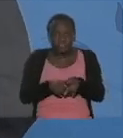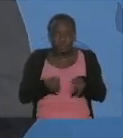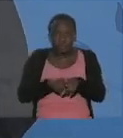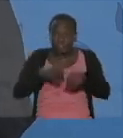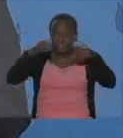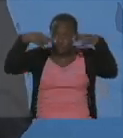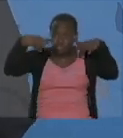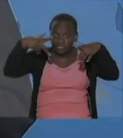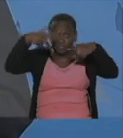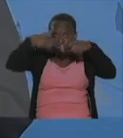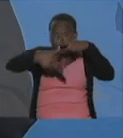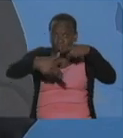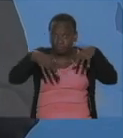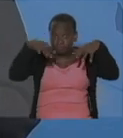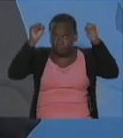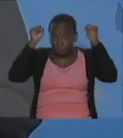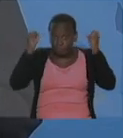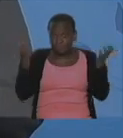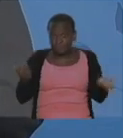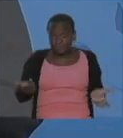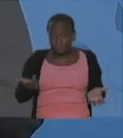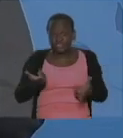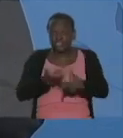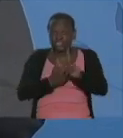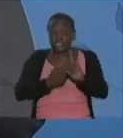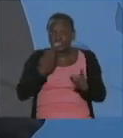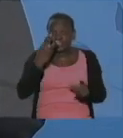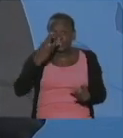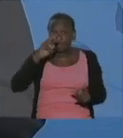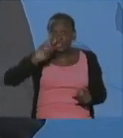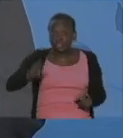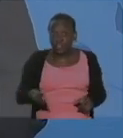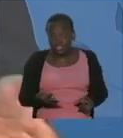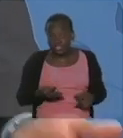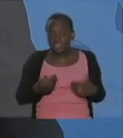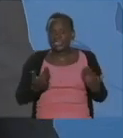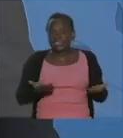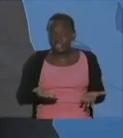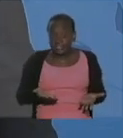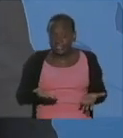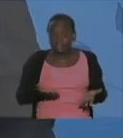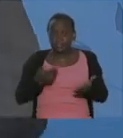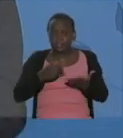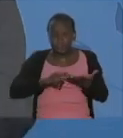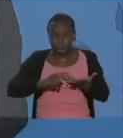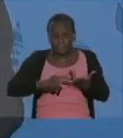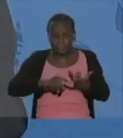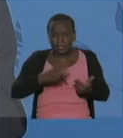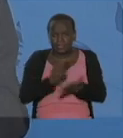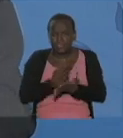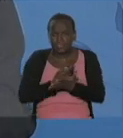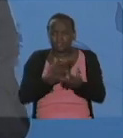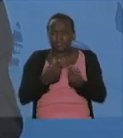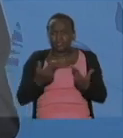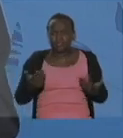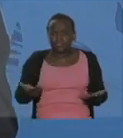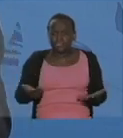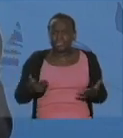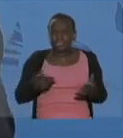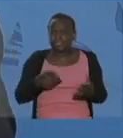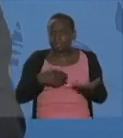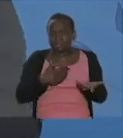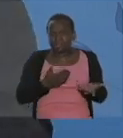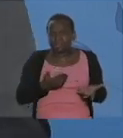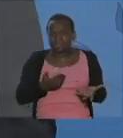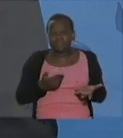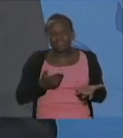Maracanã também foi cortada Deputado Milton Rangel uma dívida de R 3 milhões de reais e aí uma série de erros eu diria um